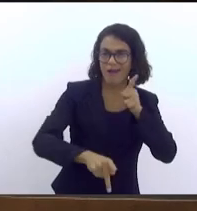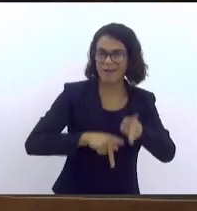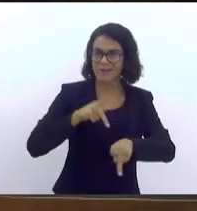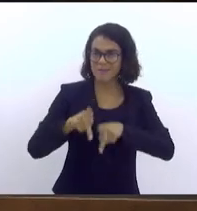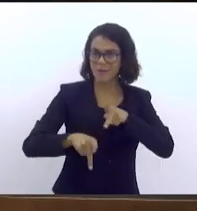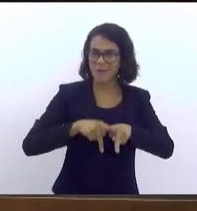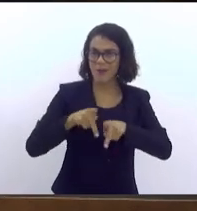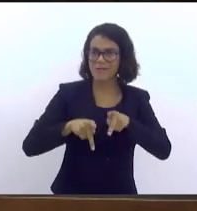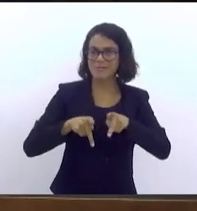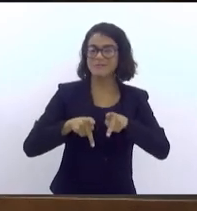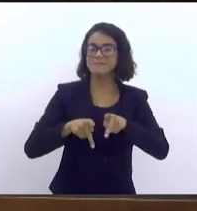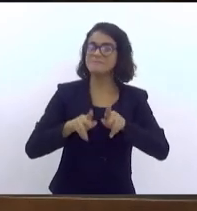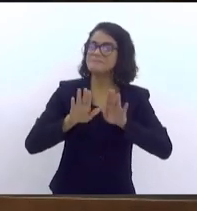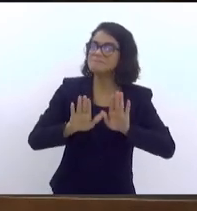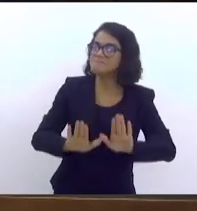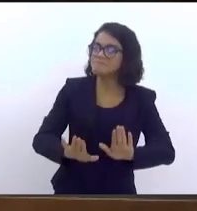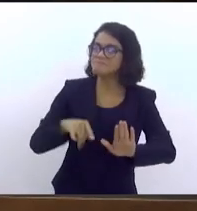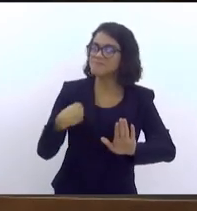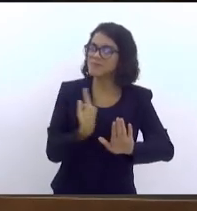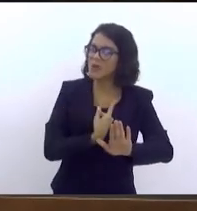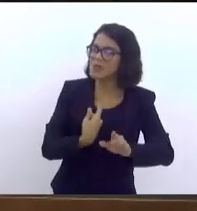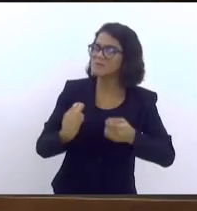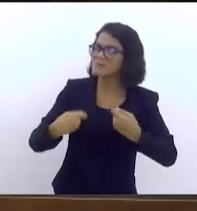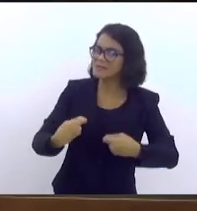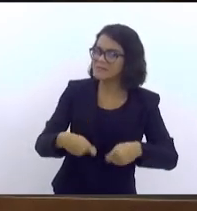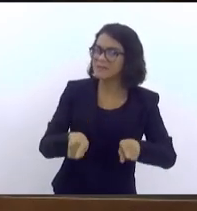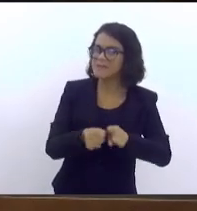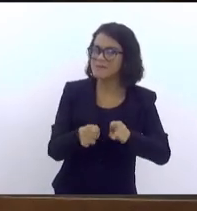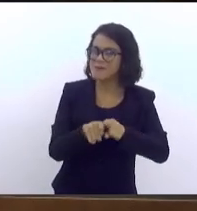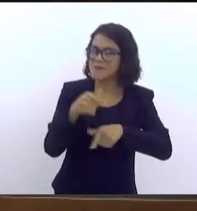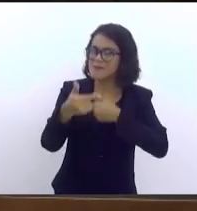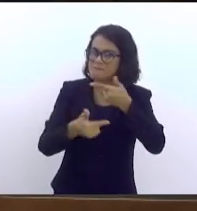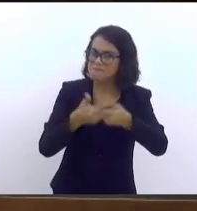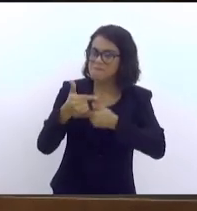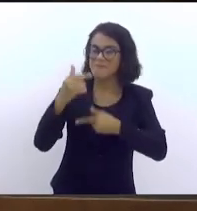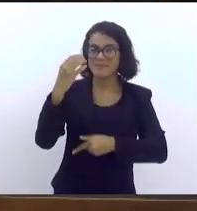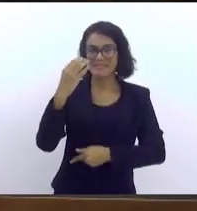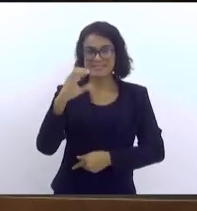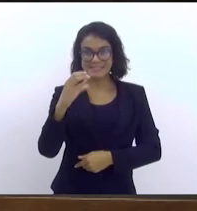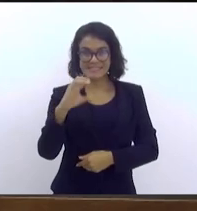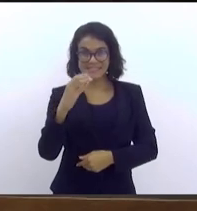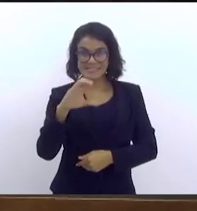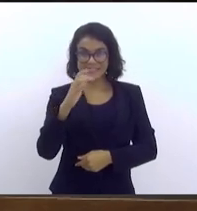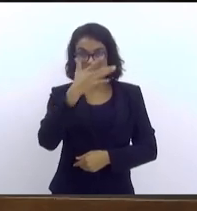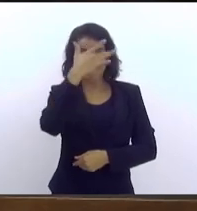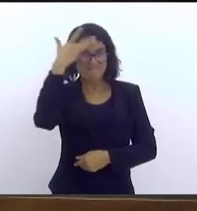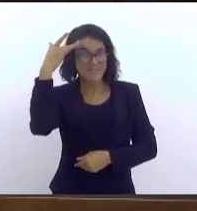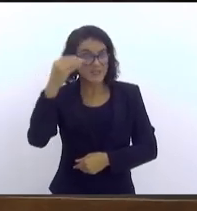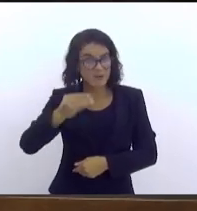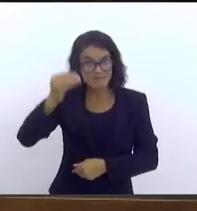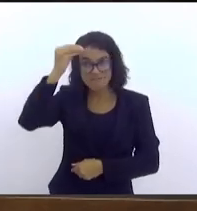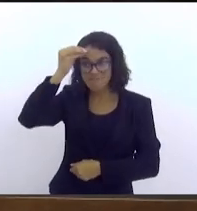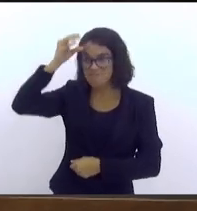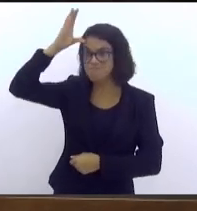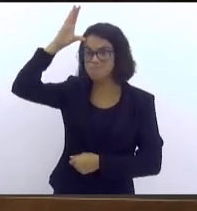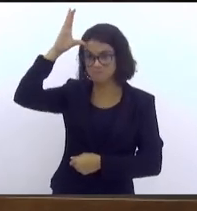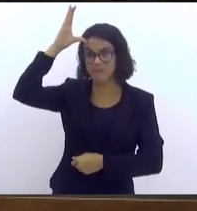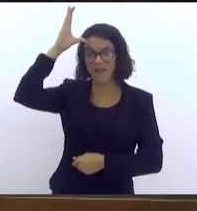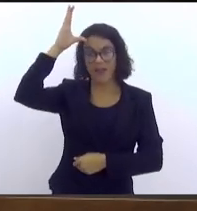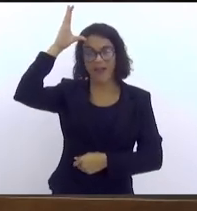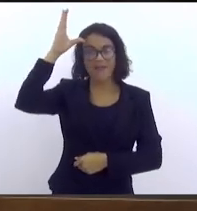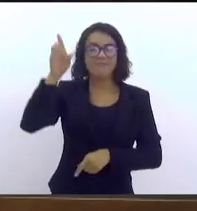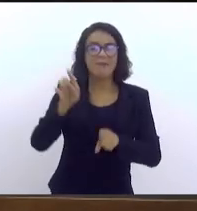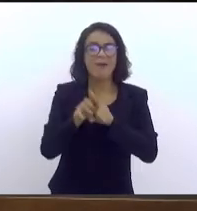Mas precisamos também do trabalho científico das pessoas que conhecem o assunto que